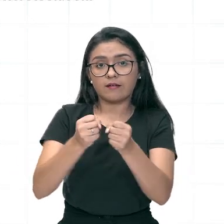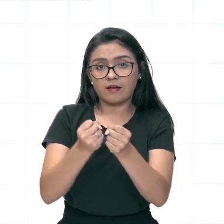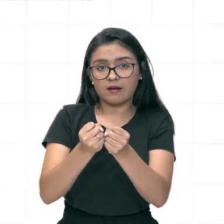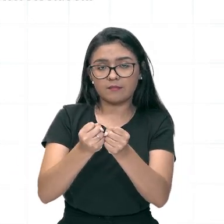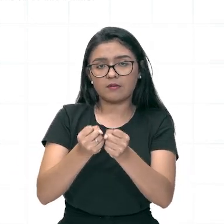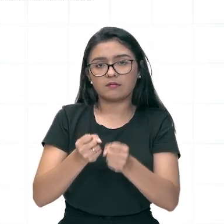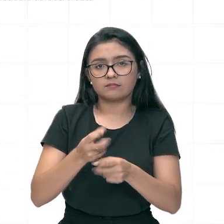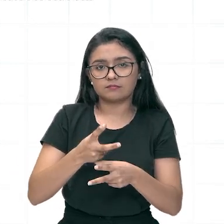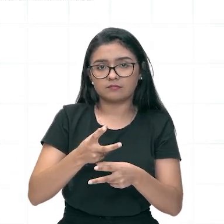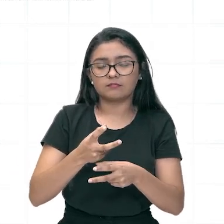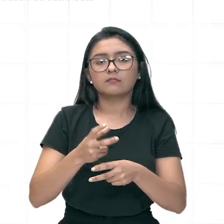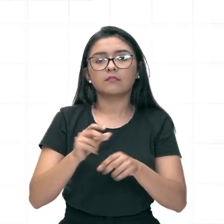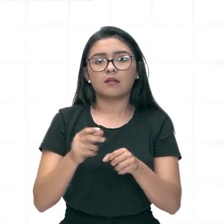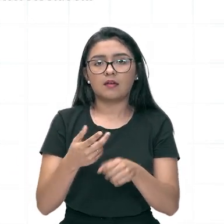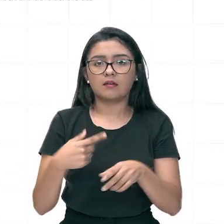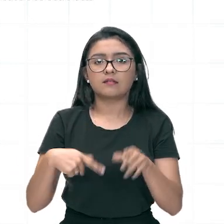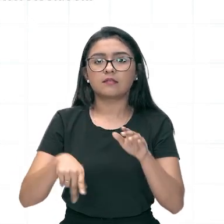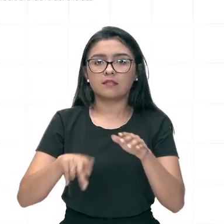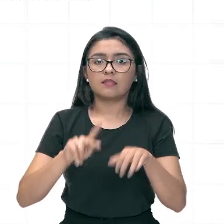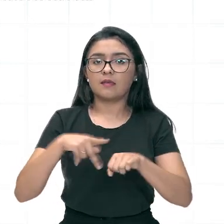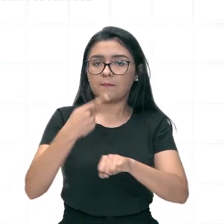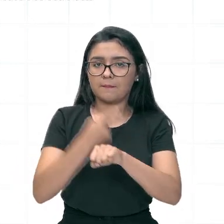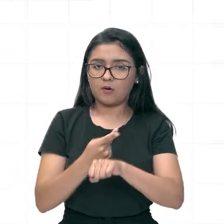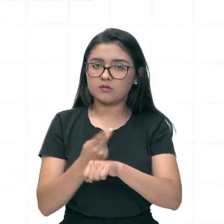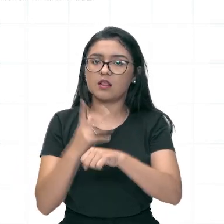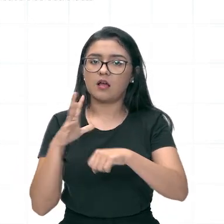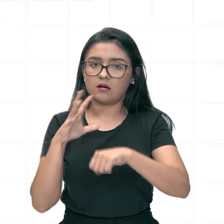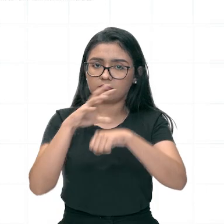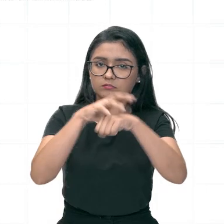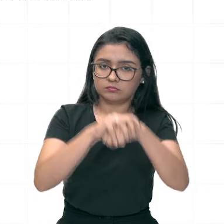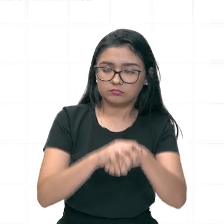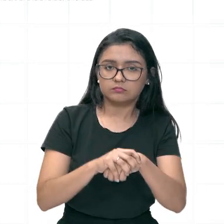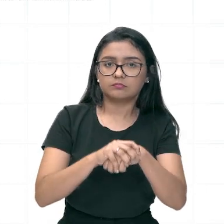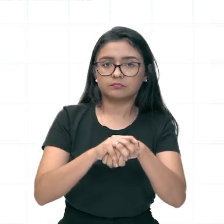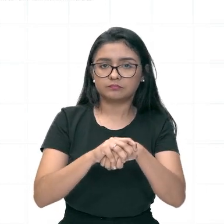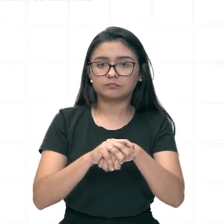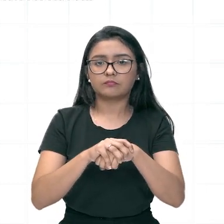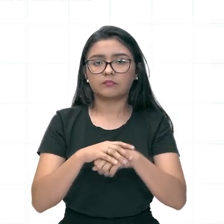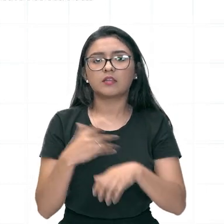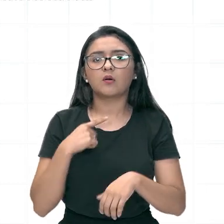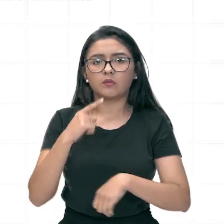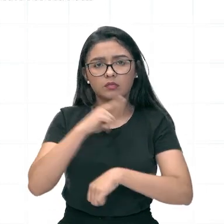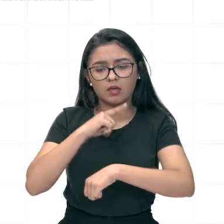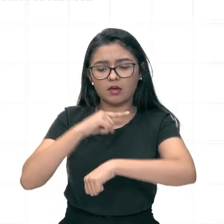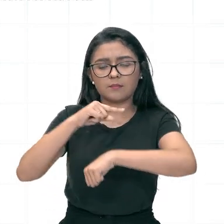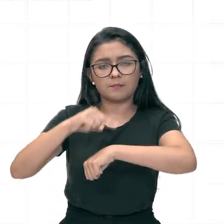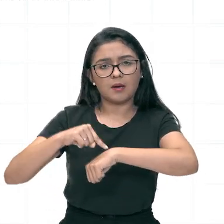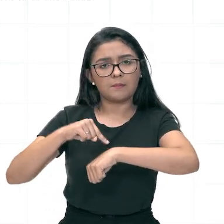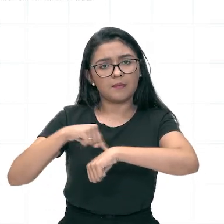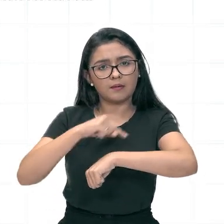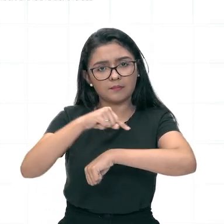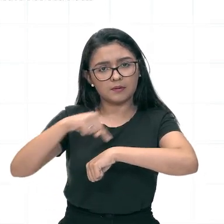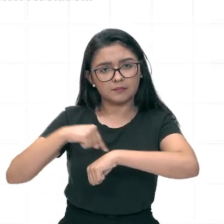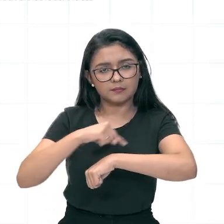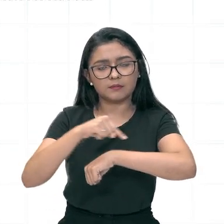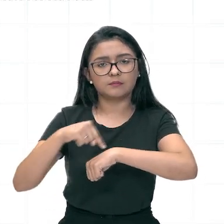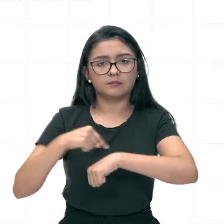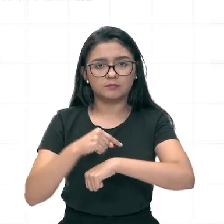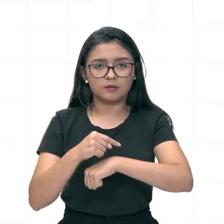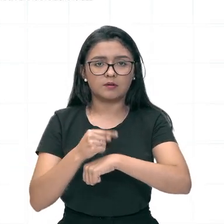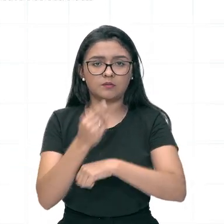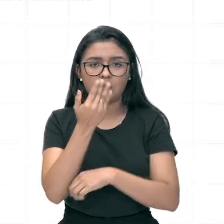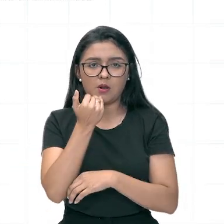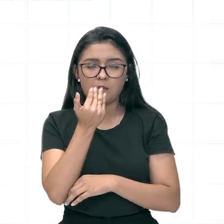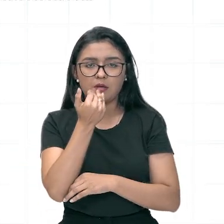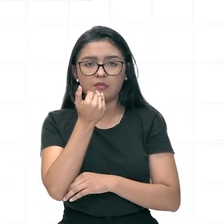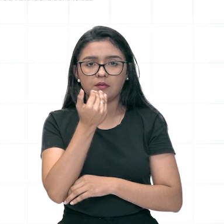ossos desse animal e depois ela vai engolir ele inteiro, como a gente visualiza. Aí ela vai passar uma parte do tempo ali fazendo essa digestão,